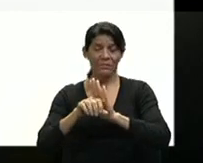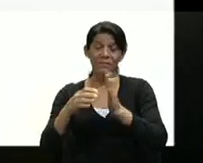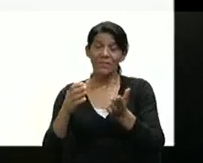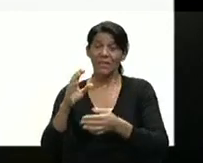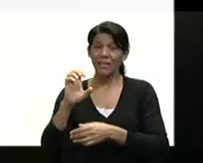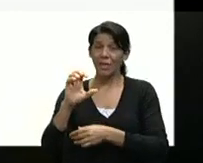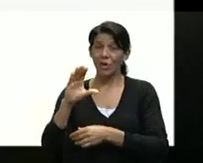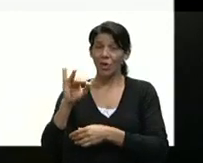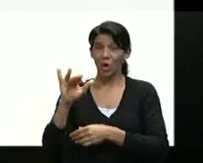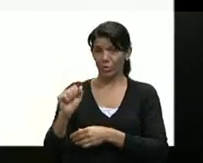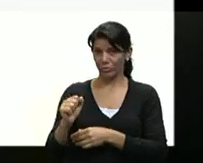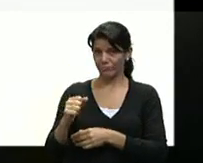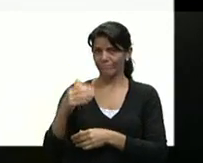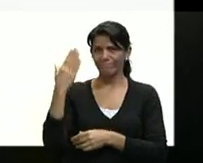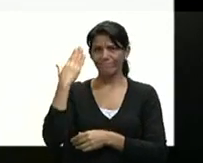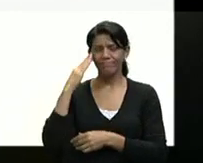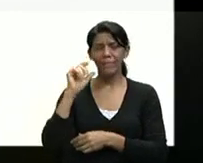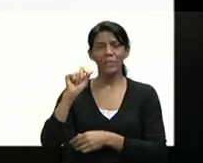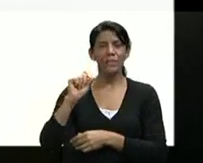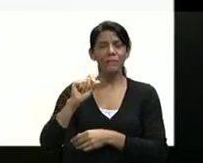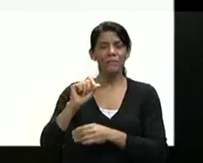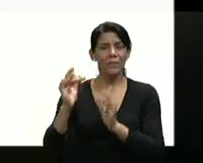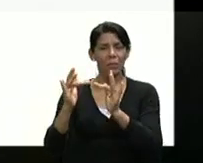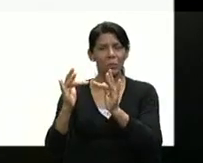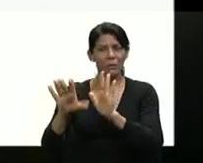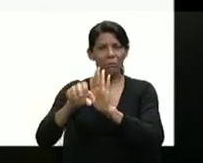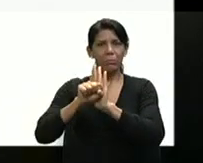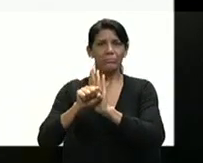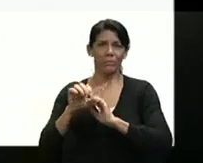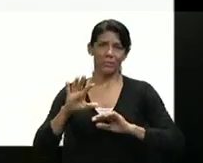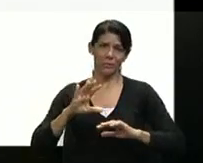que é conhecer o agente etiológico, atuar no